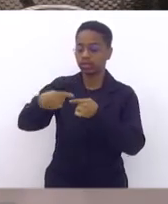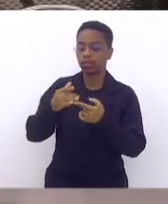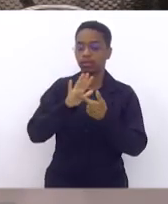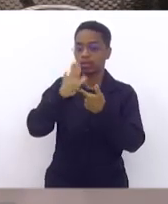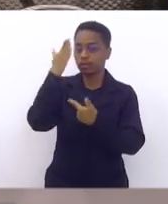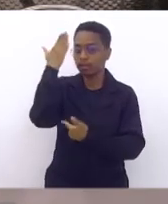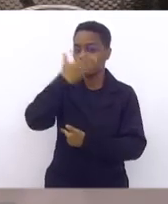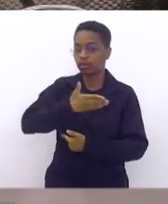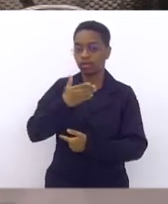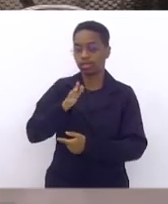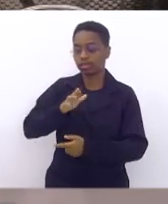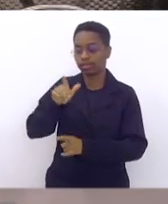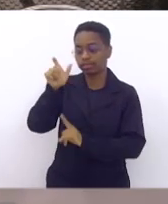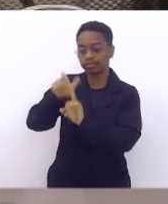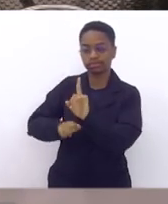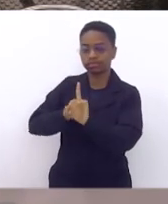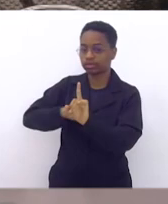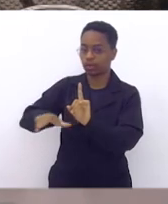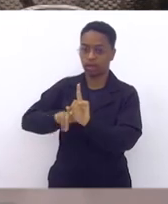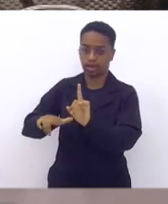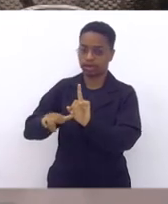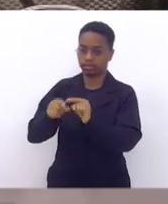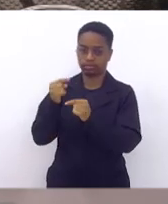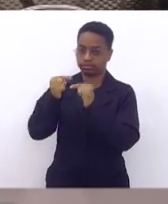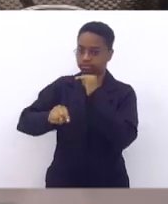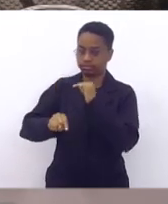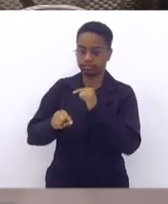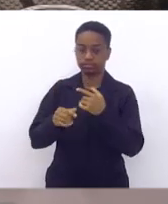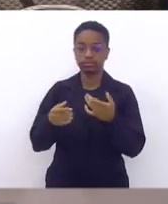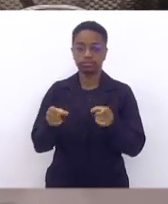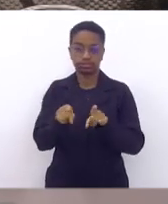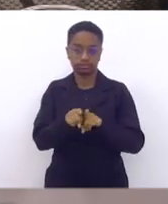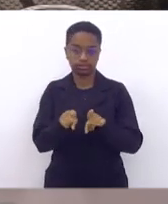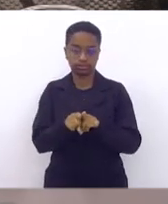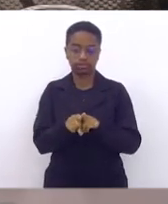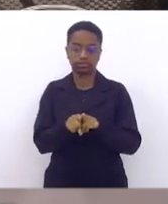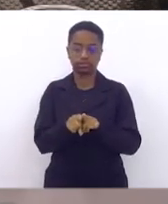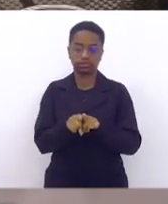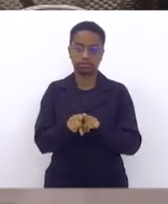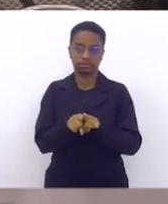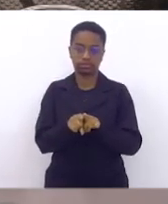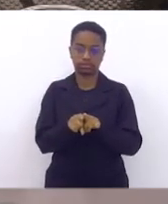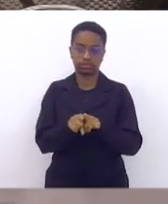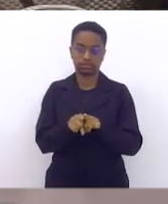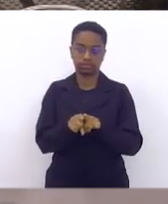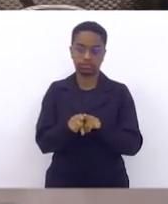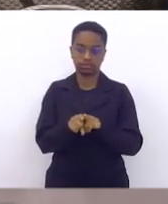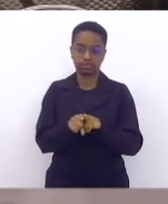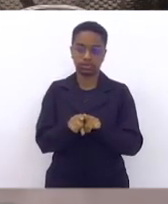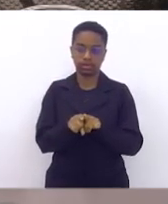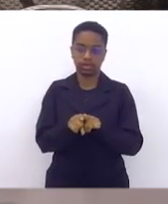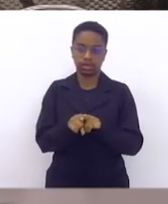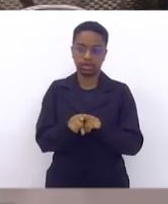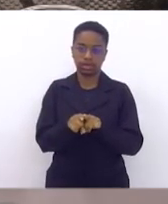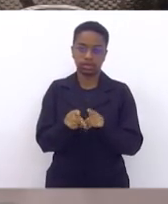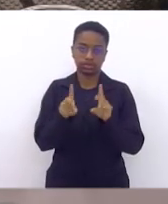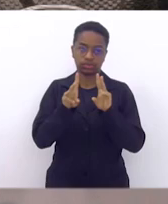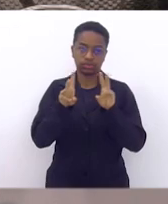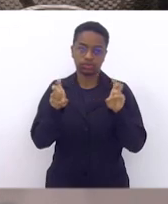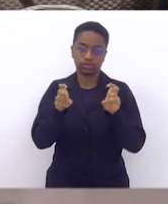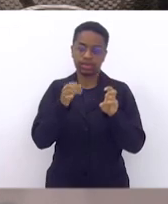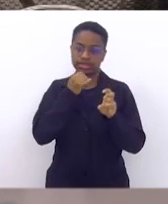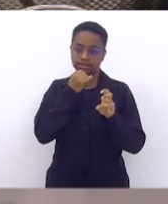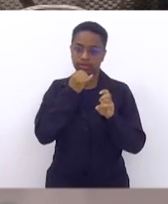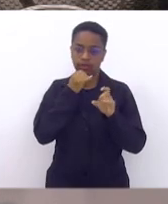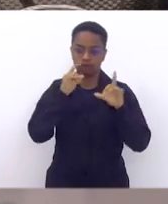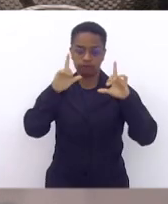é aquela pessoa, né? E até mesmo dela ser, de ser retirado, retirada a